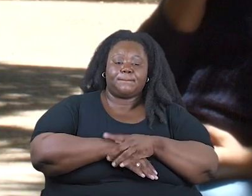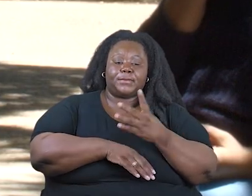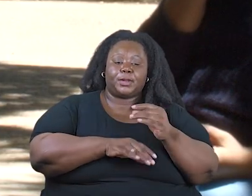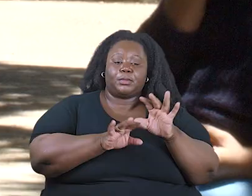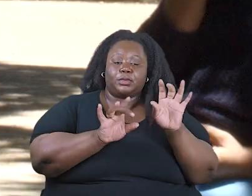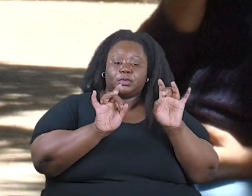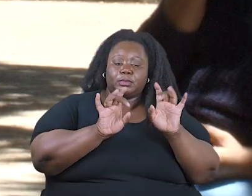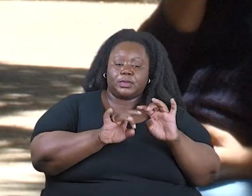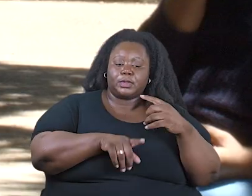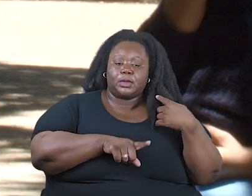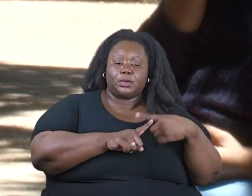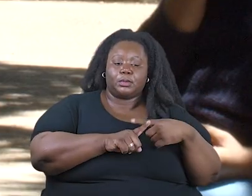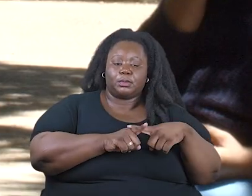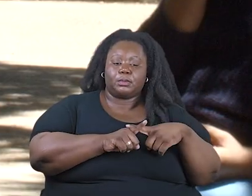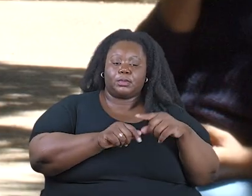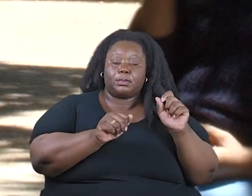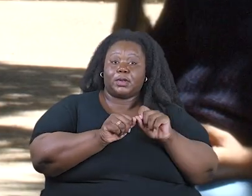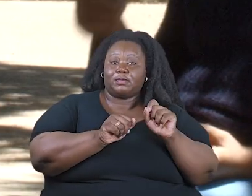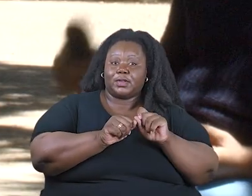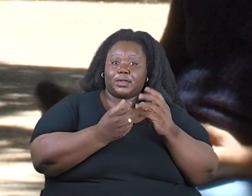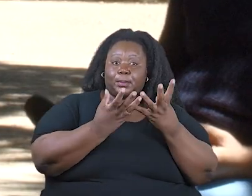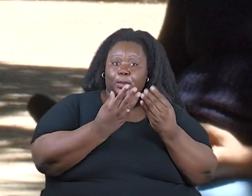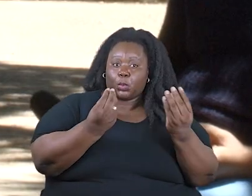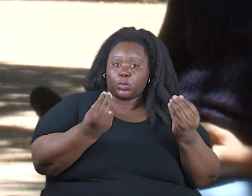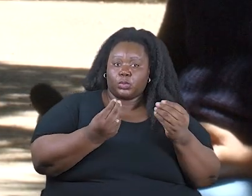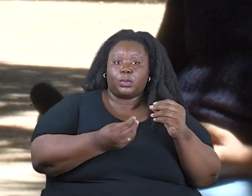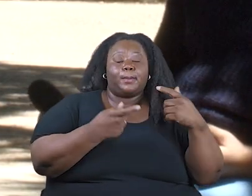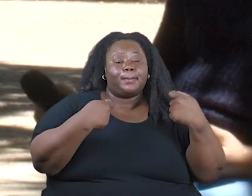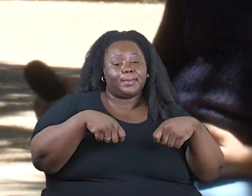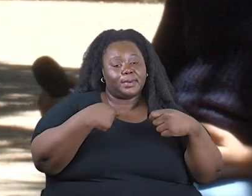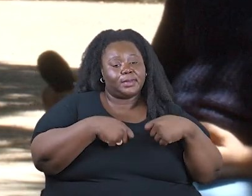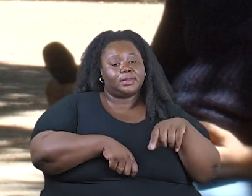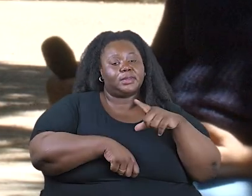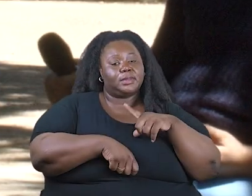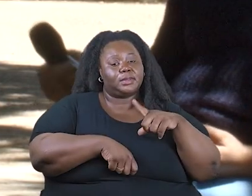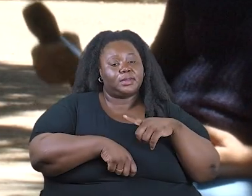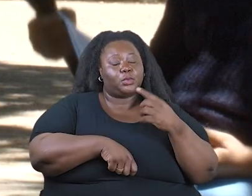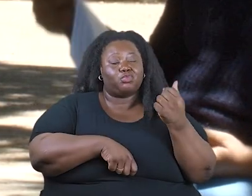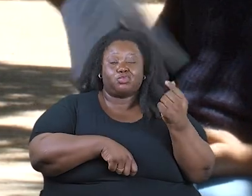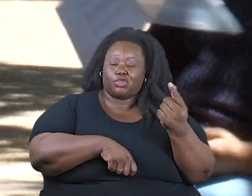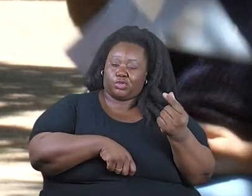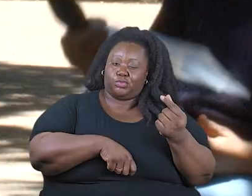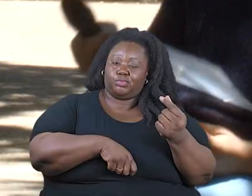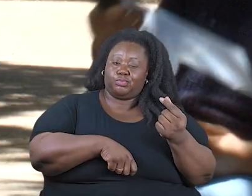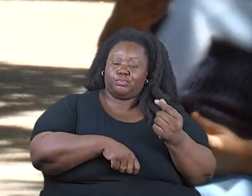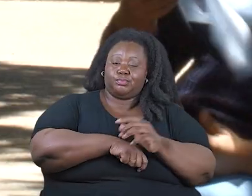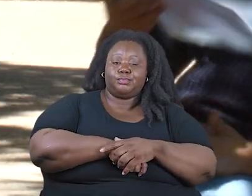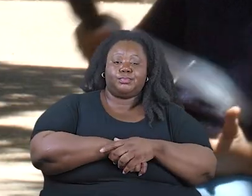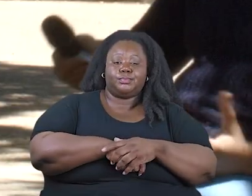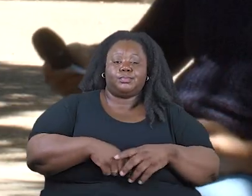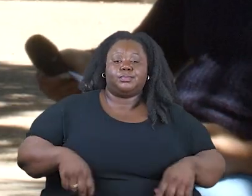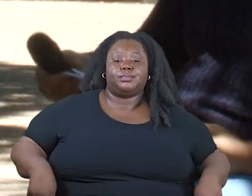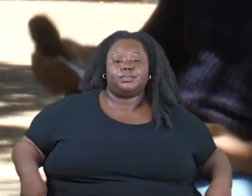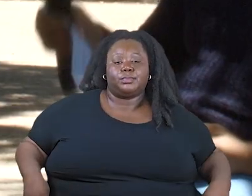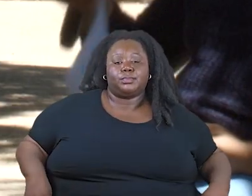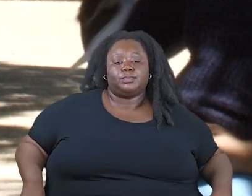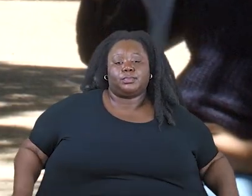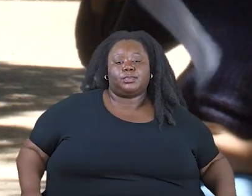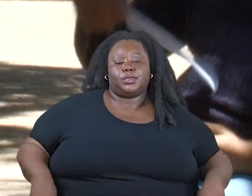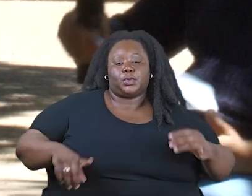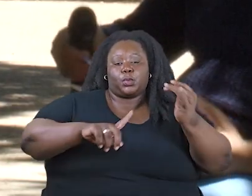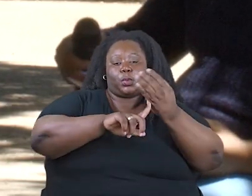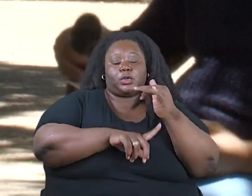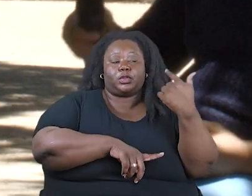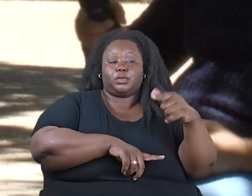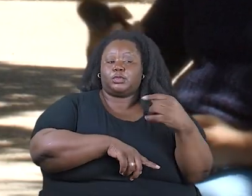peculiar, assim, né? Porque para produzir um múltiplo, você tem que ter um capital, né? Um artista que não tem dinheiro